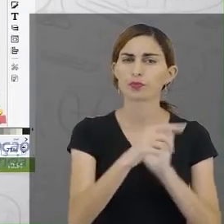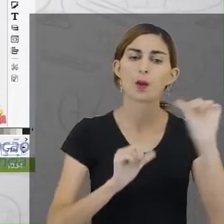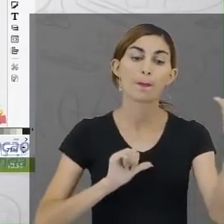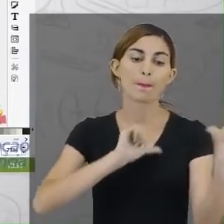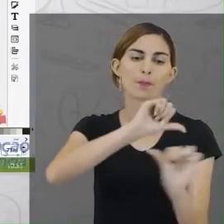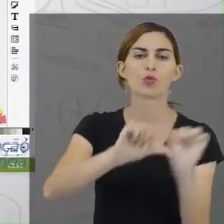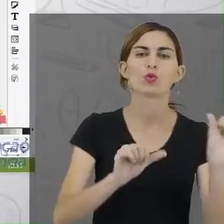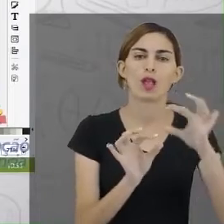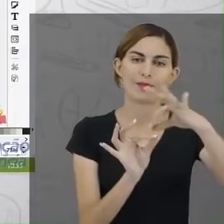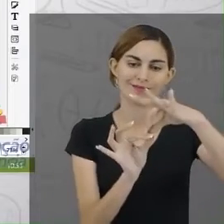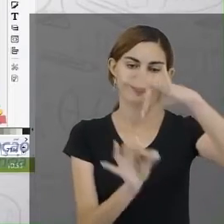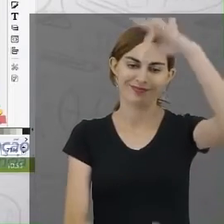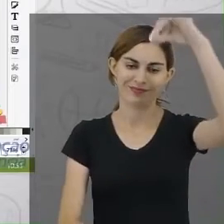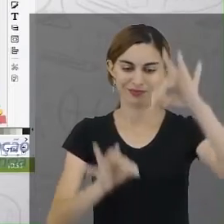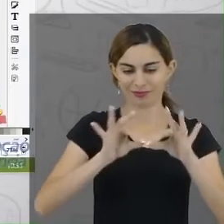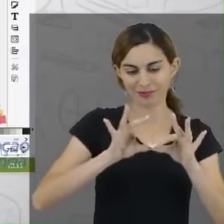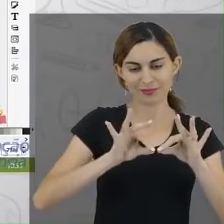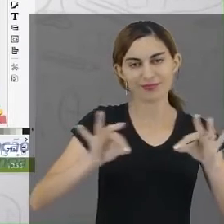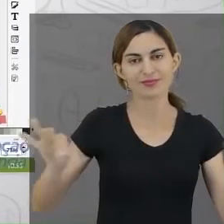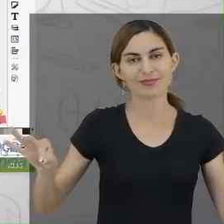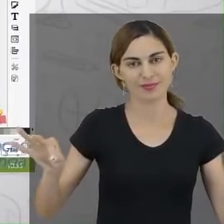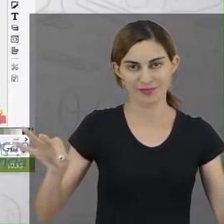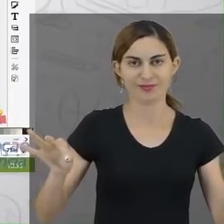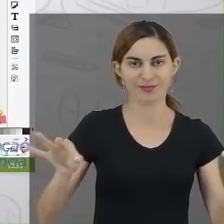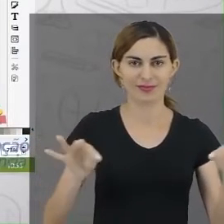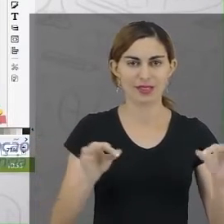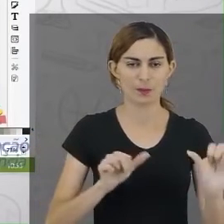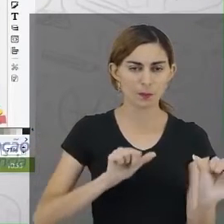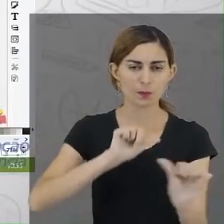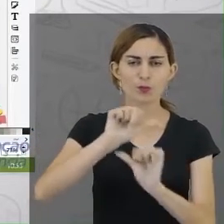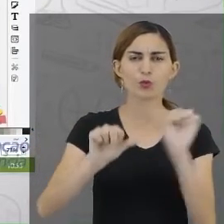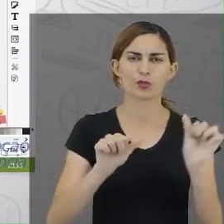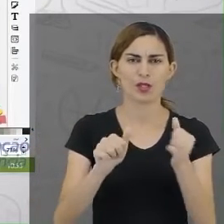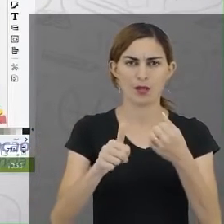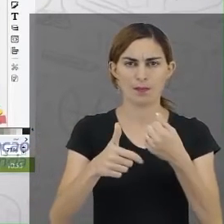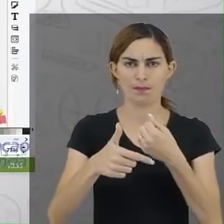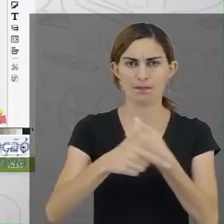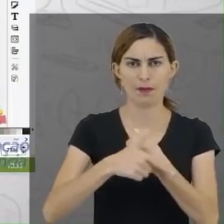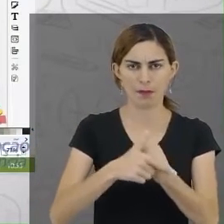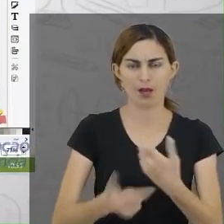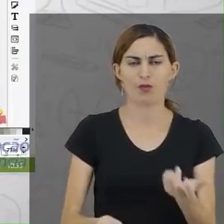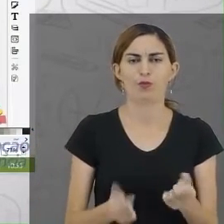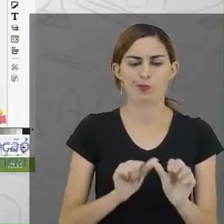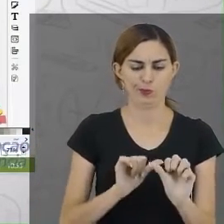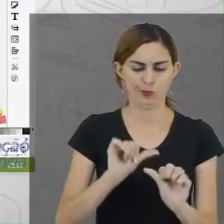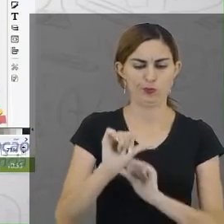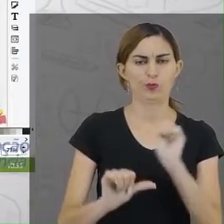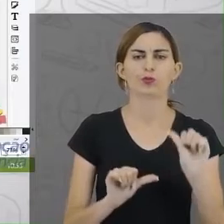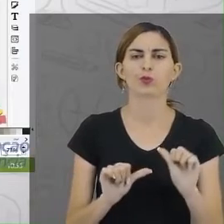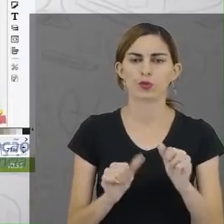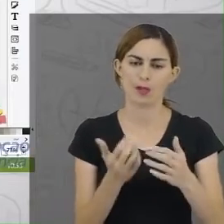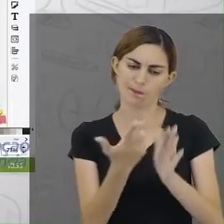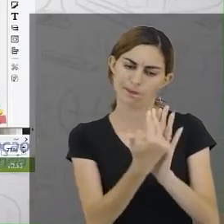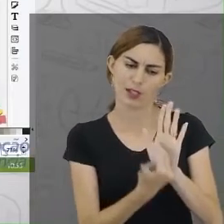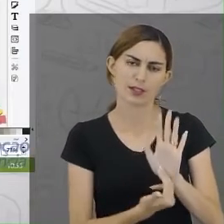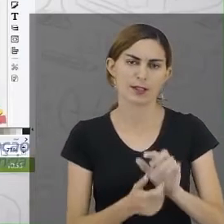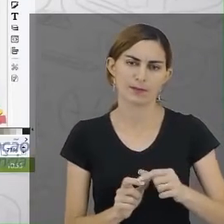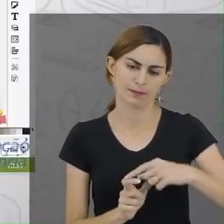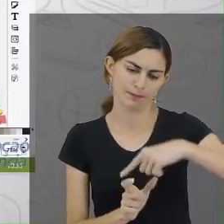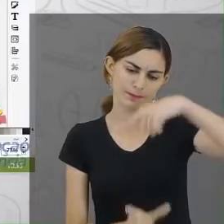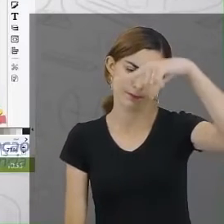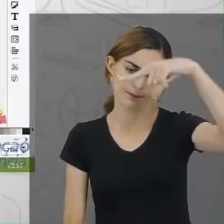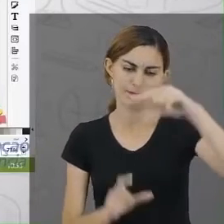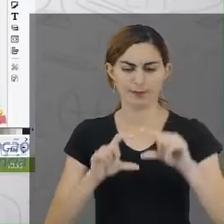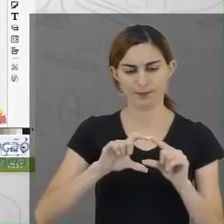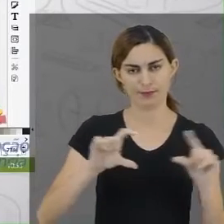Nele vamos alterar o tamanho do que seria nosso papel, do que seria a nossa prancheta de